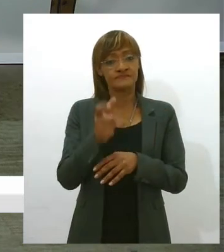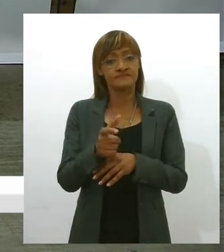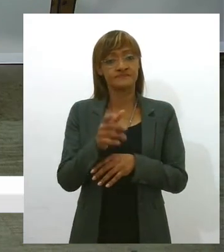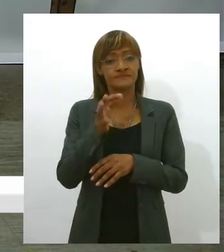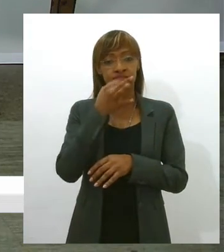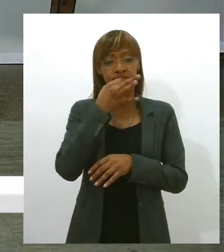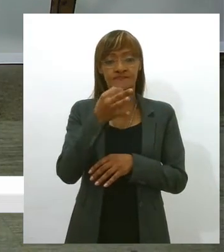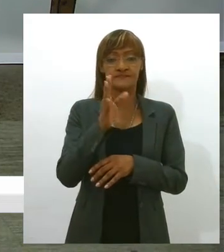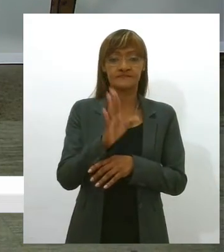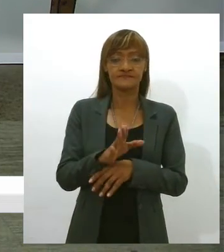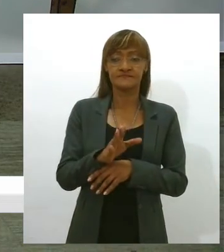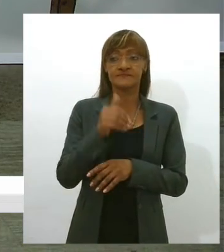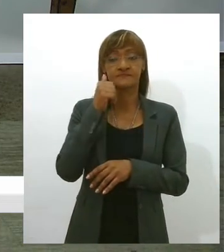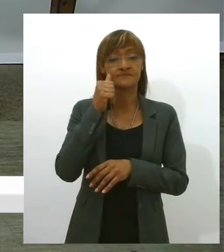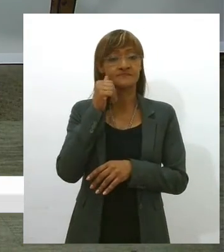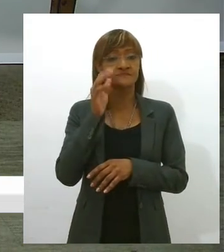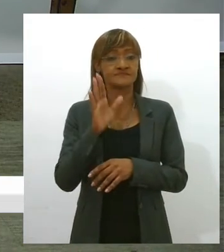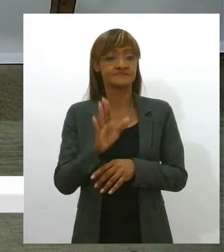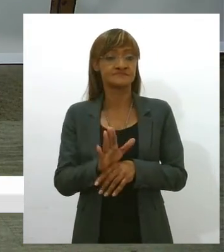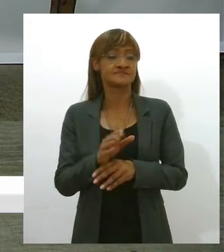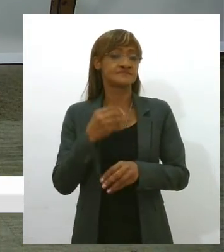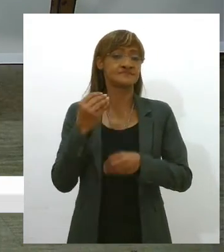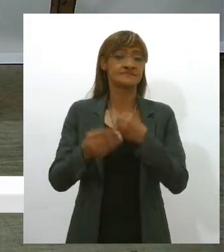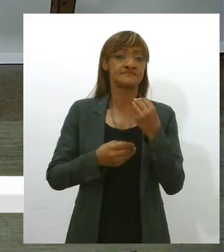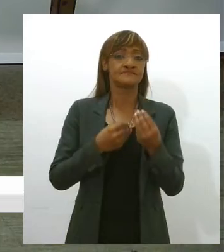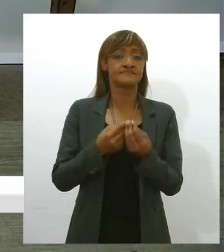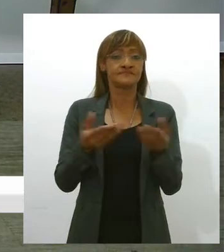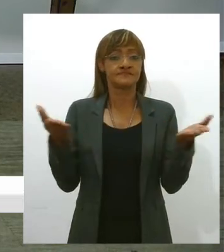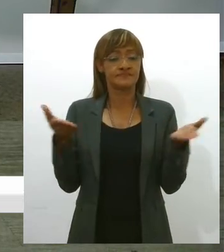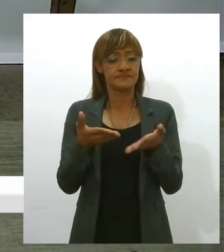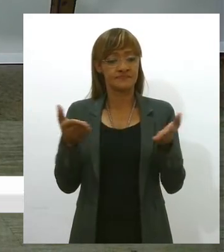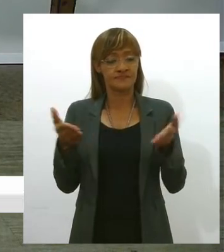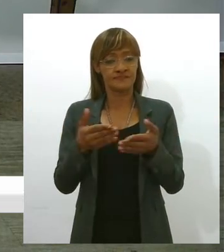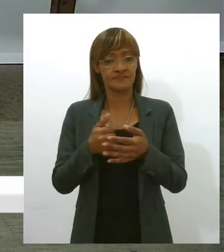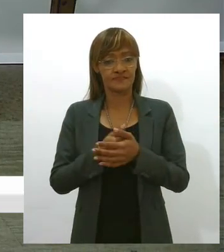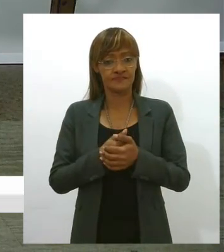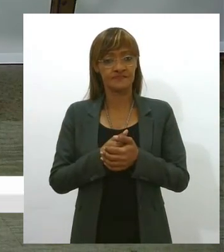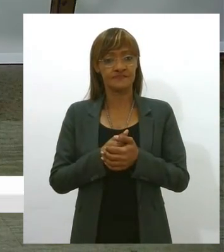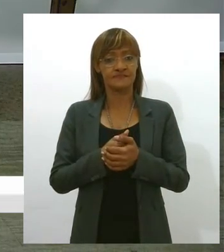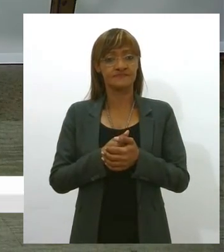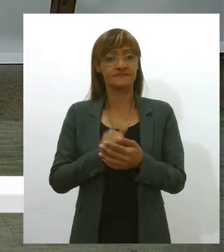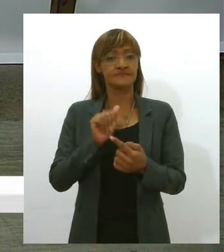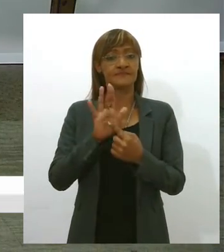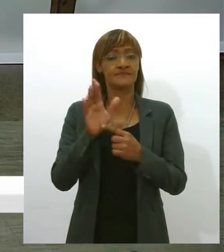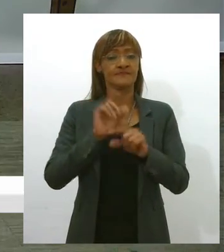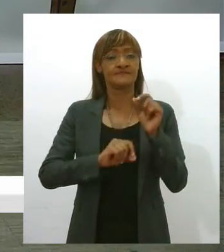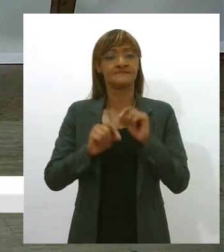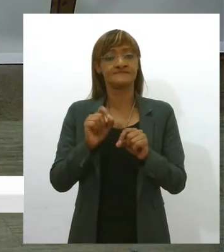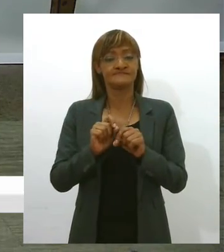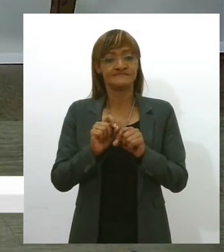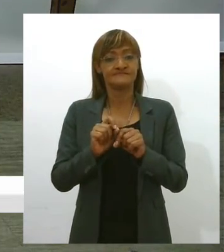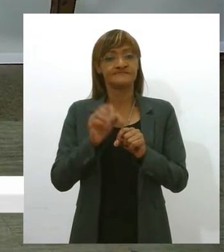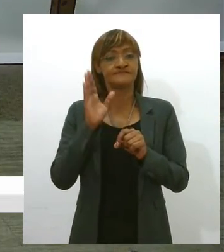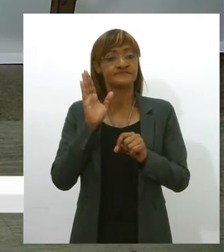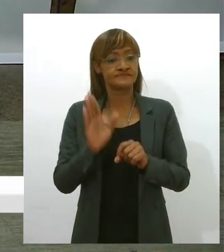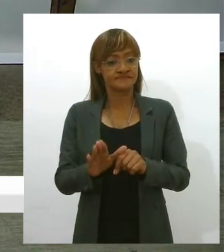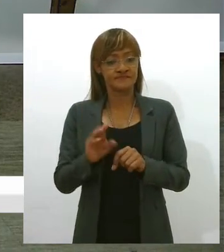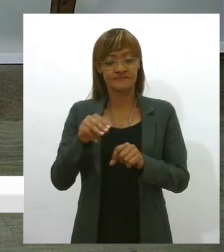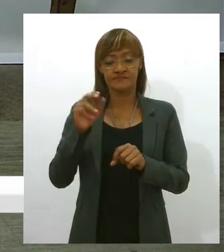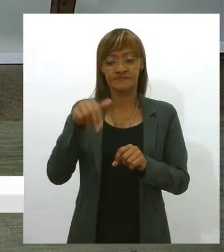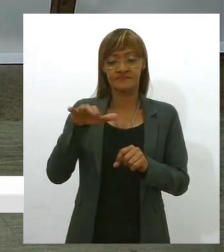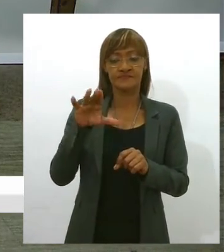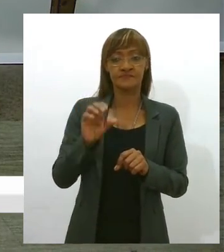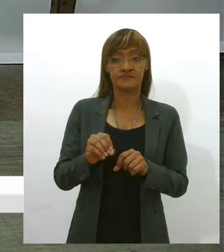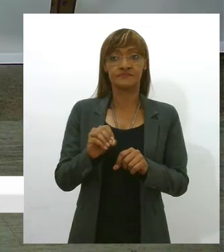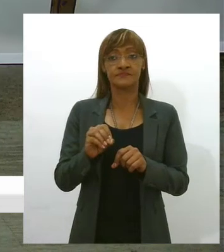falando de paternagem punk hoje e o Dica do Elas traz aqui o podcast do Mano Brown num episódio específico. A